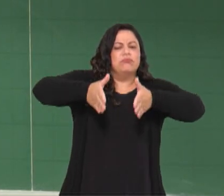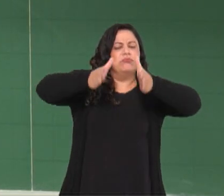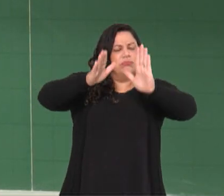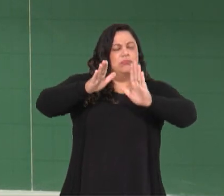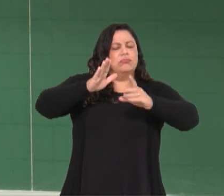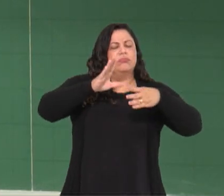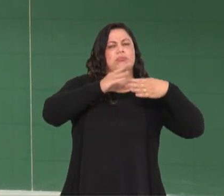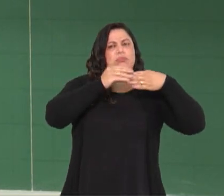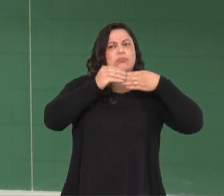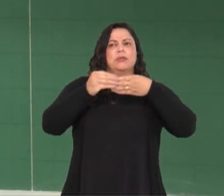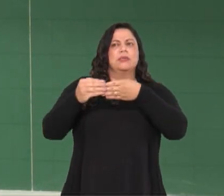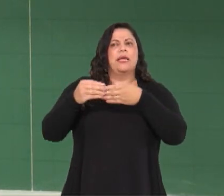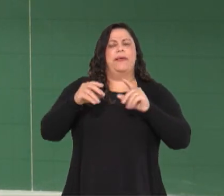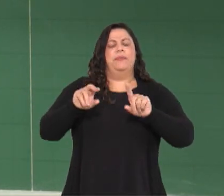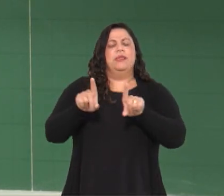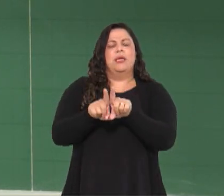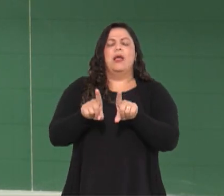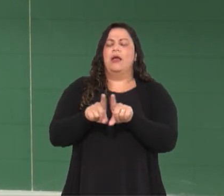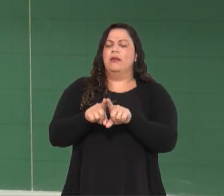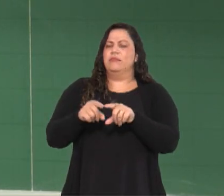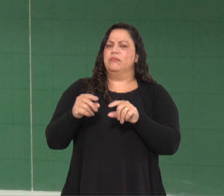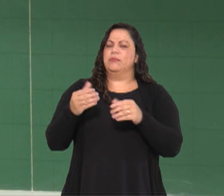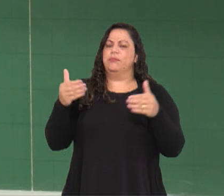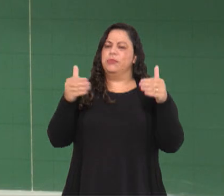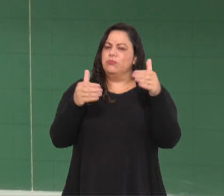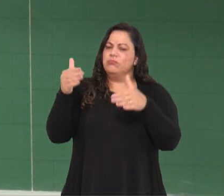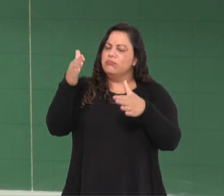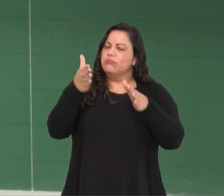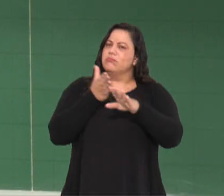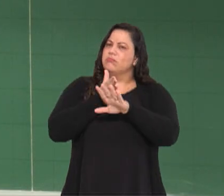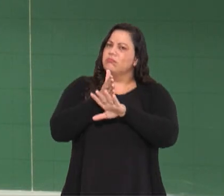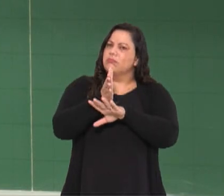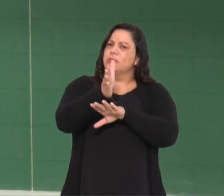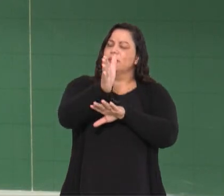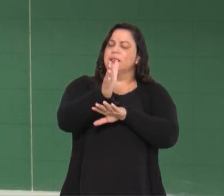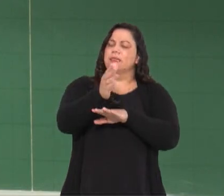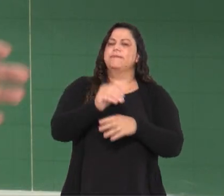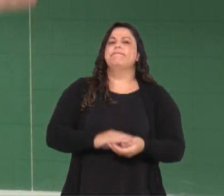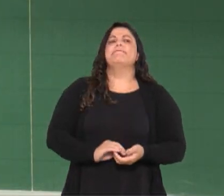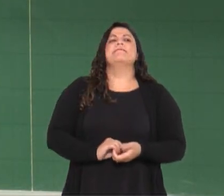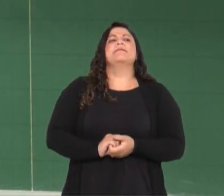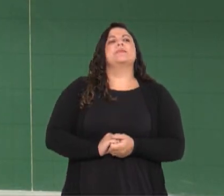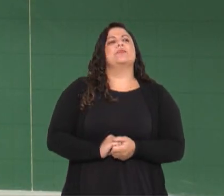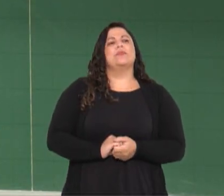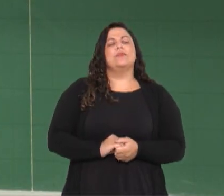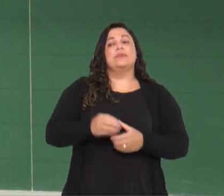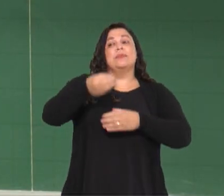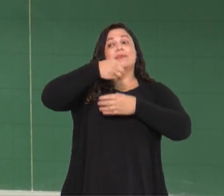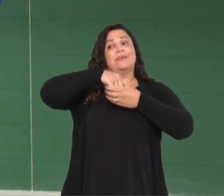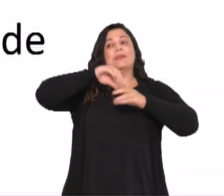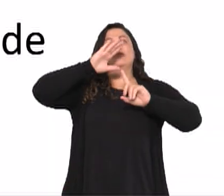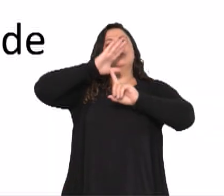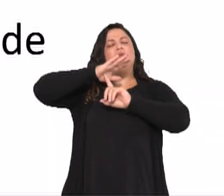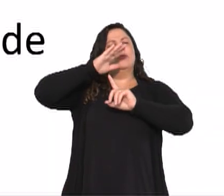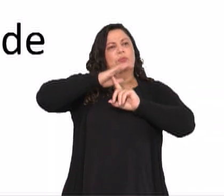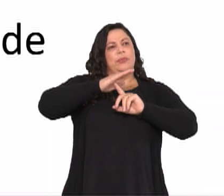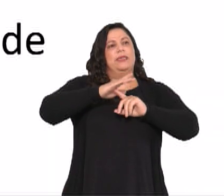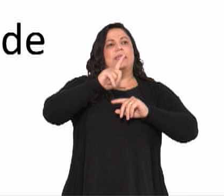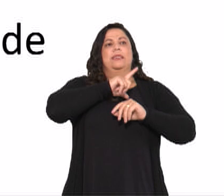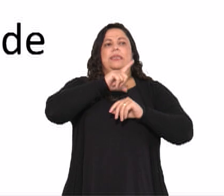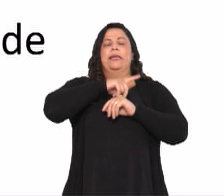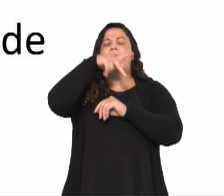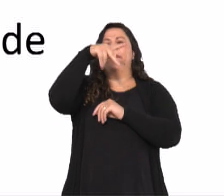colonizadores para que eles pudessem percorrer essas áreas, esses caminhos aí dentro do Paraná. Então, o caminho do Piaberu, o caminho